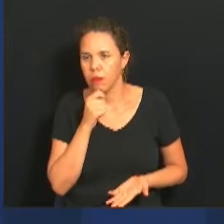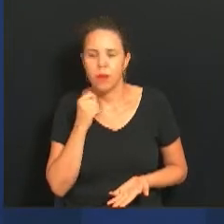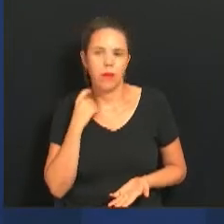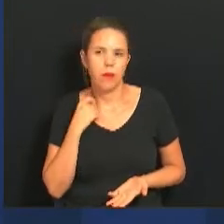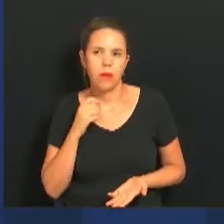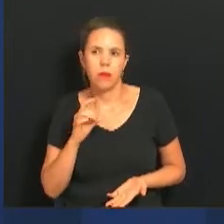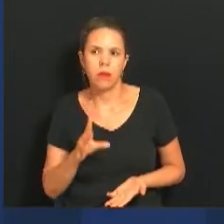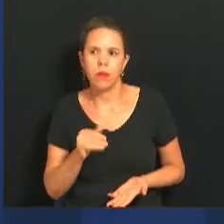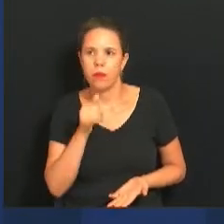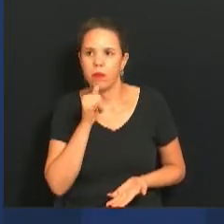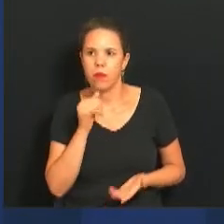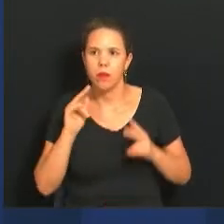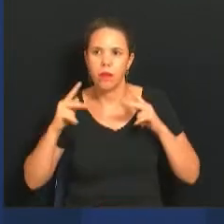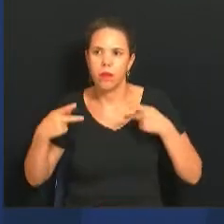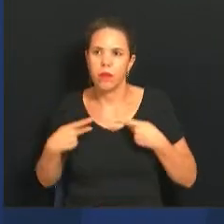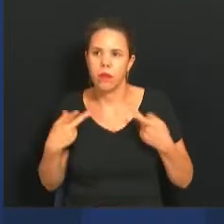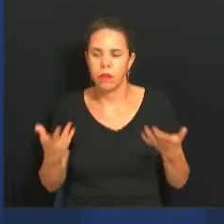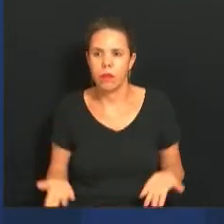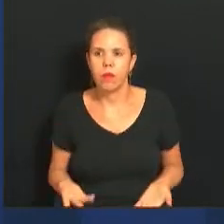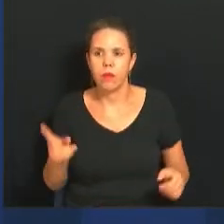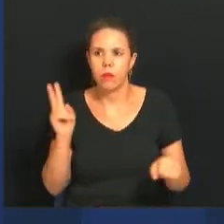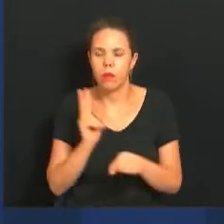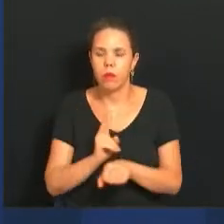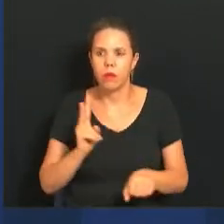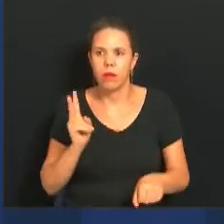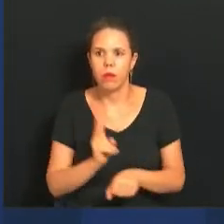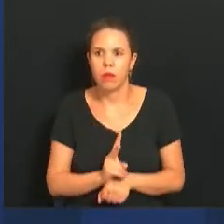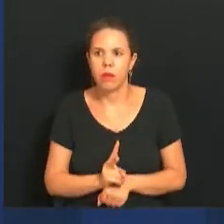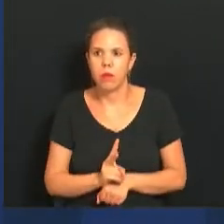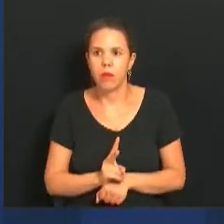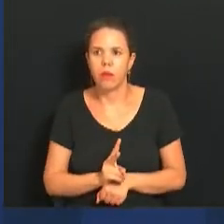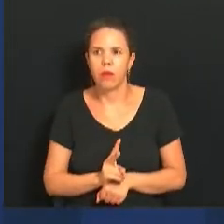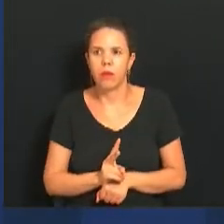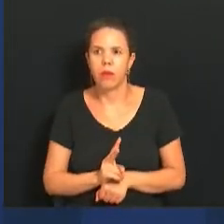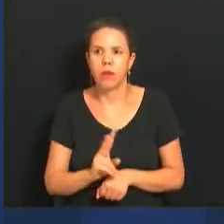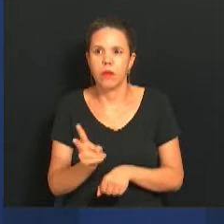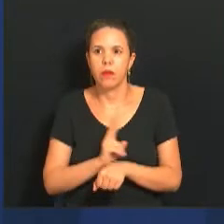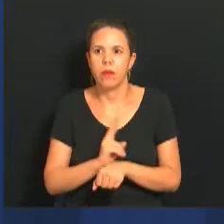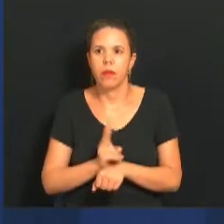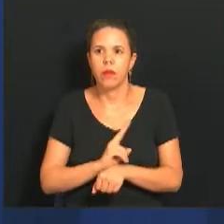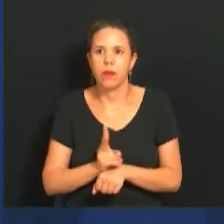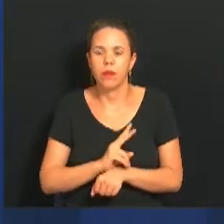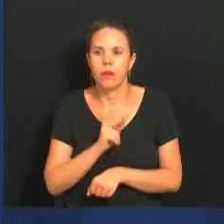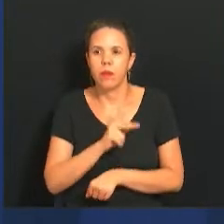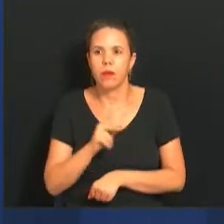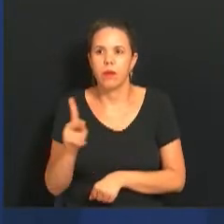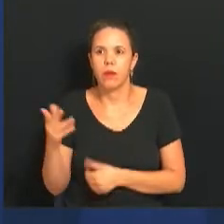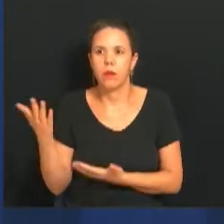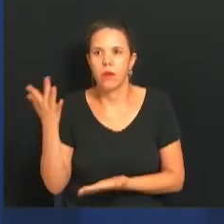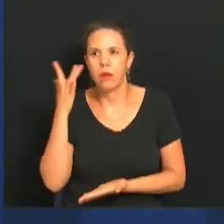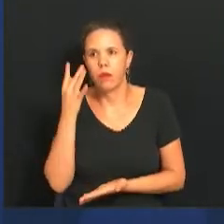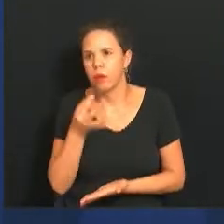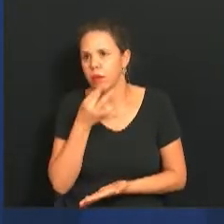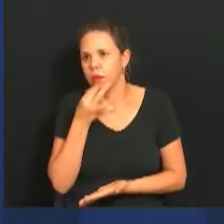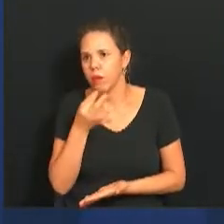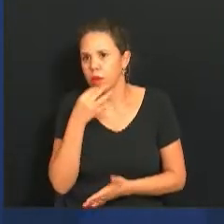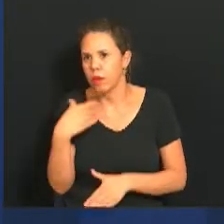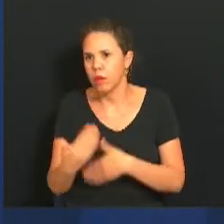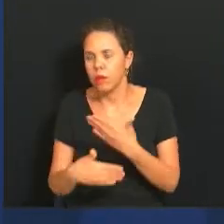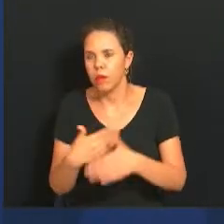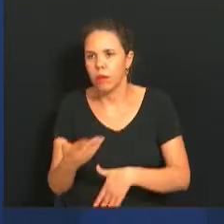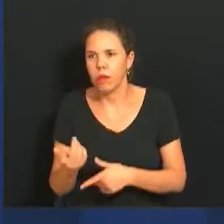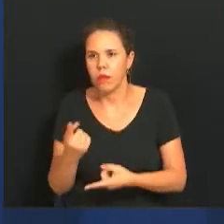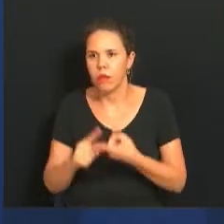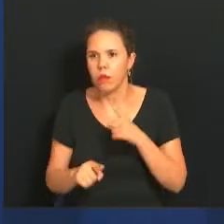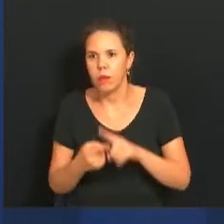corredor humanitário para proteger os civis. Gustavo, professor, você enxerga uma tendência de